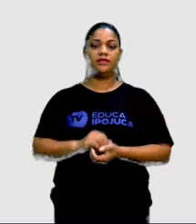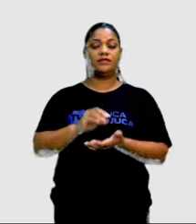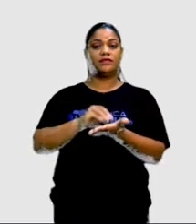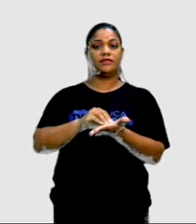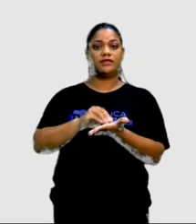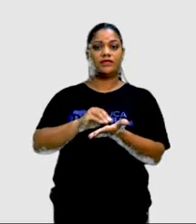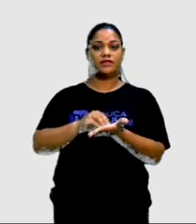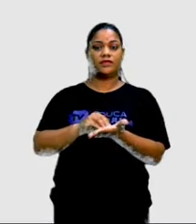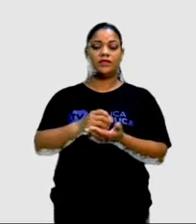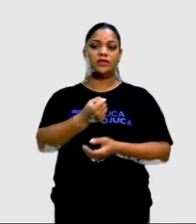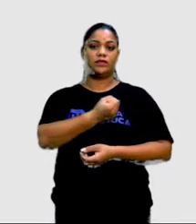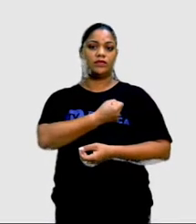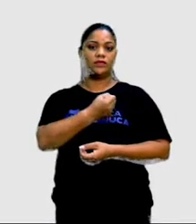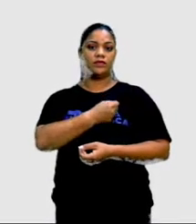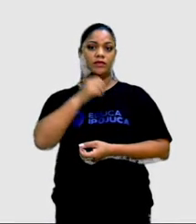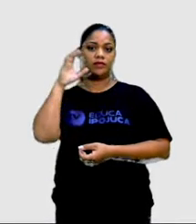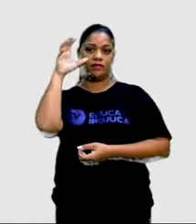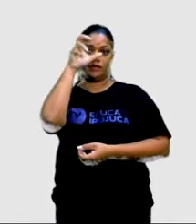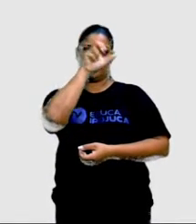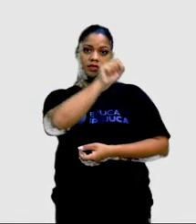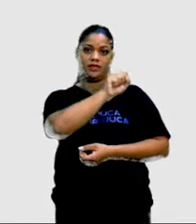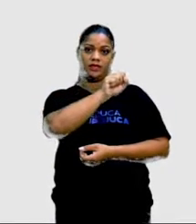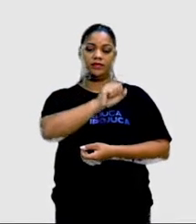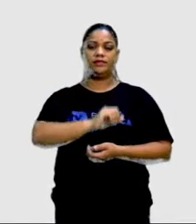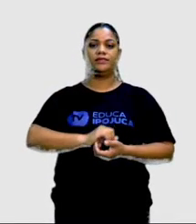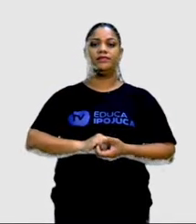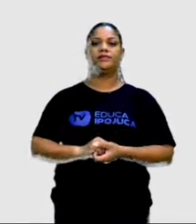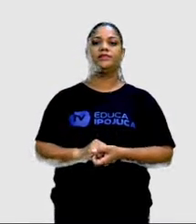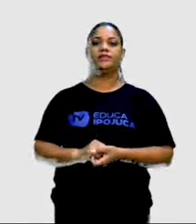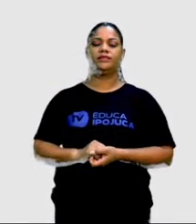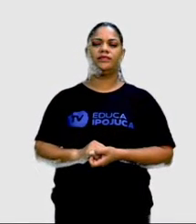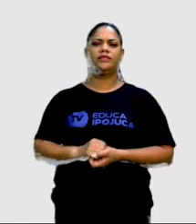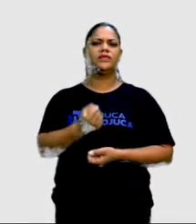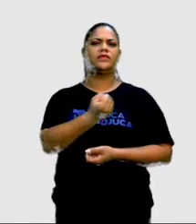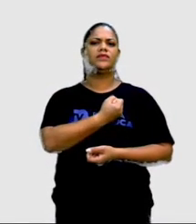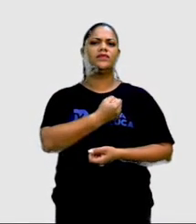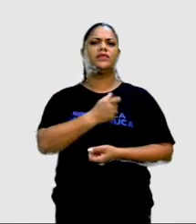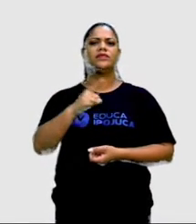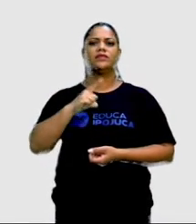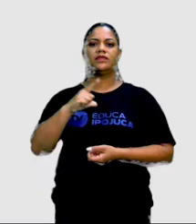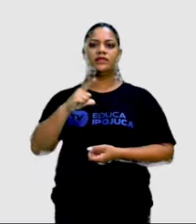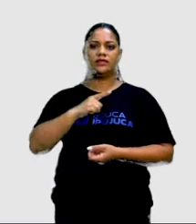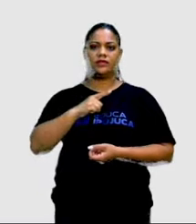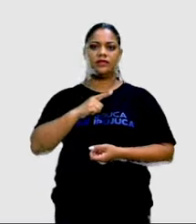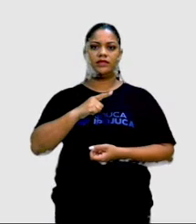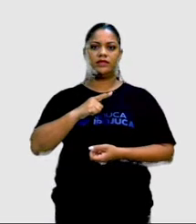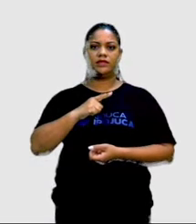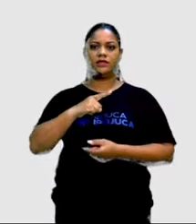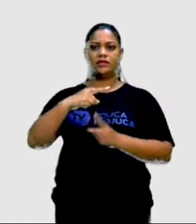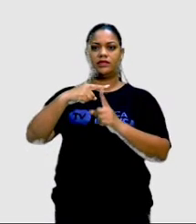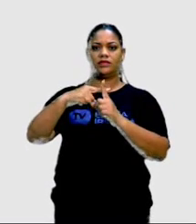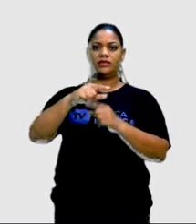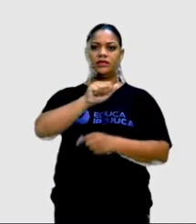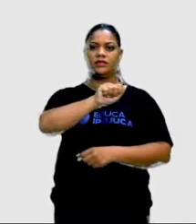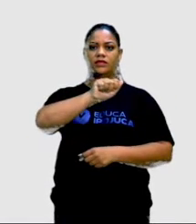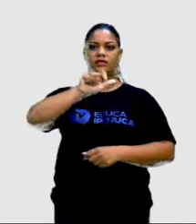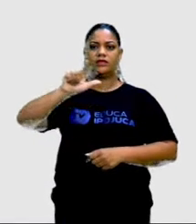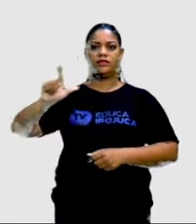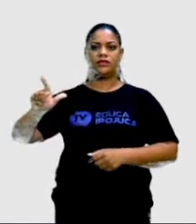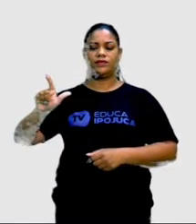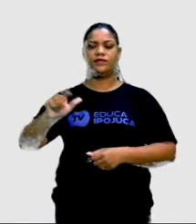restando, o número que vai compreendendo ali. Então, eu tenho aqui. Que número eu tenho aqui na minha cruz azul? Se eu for